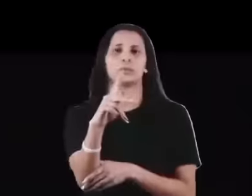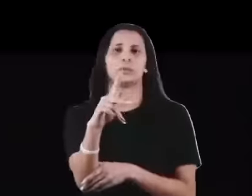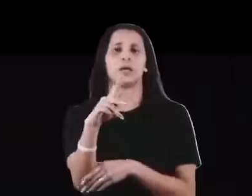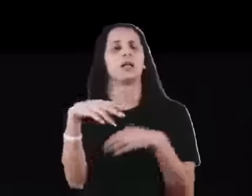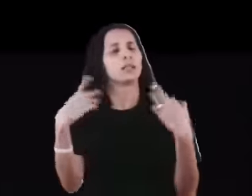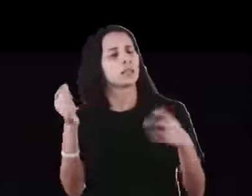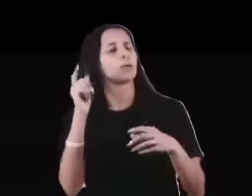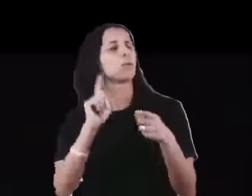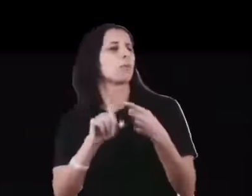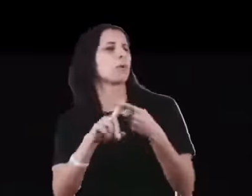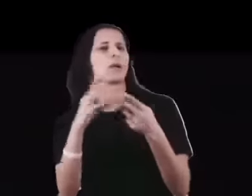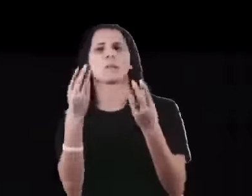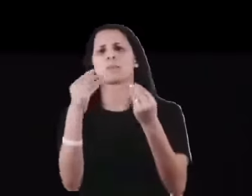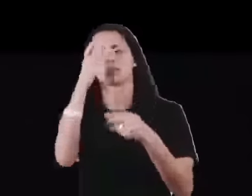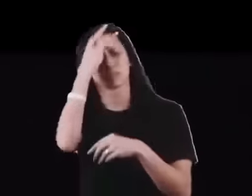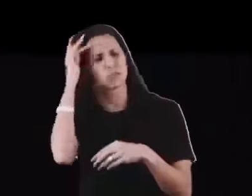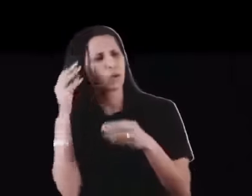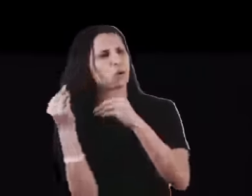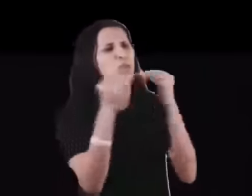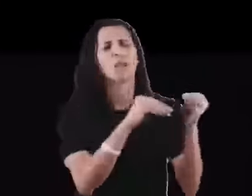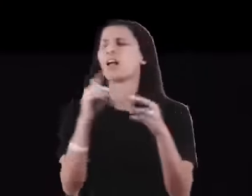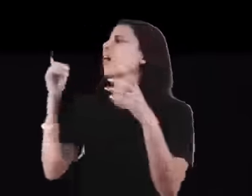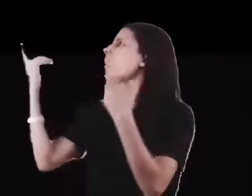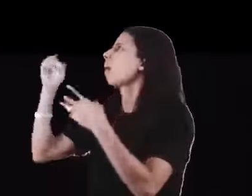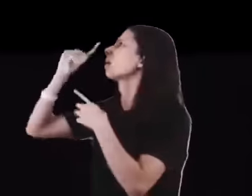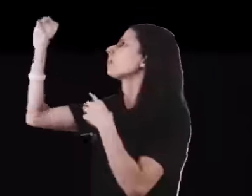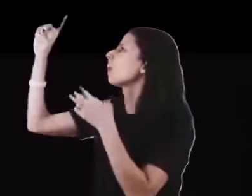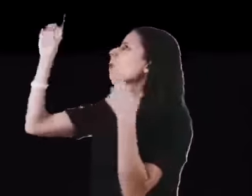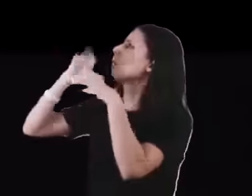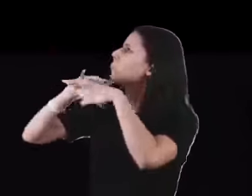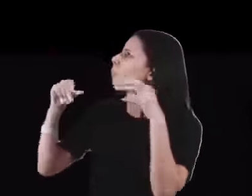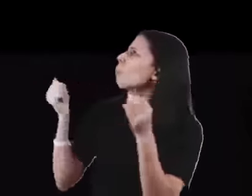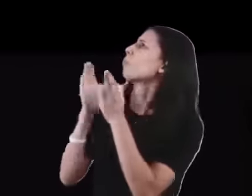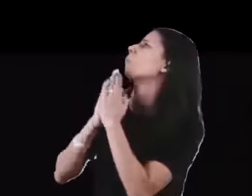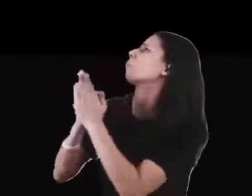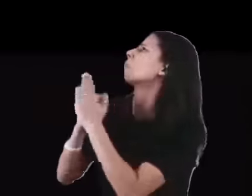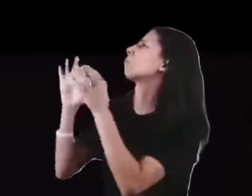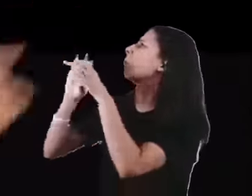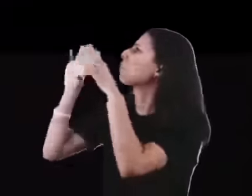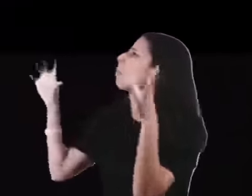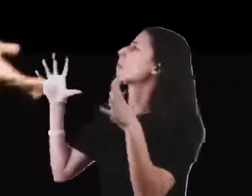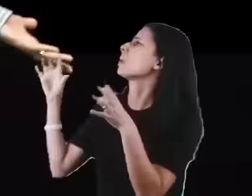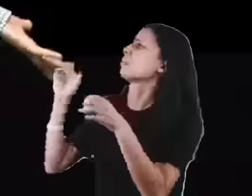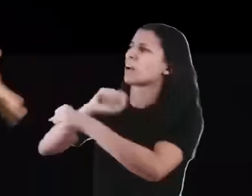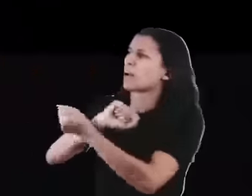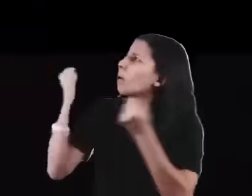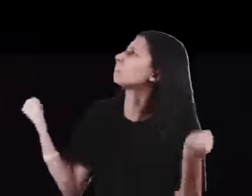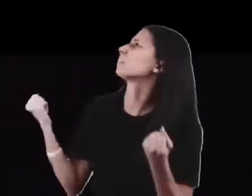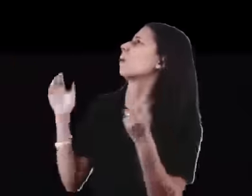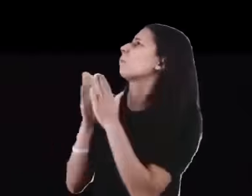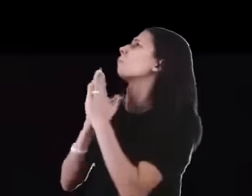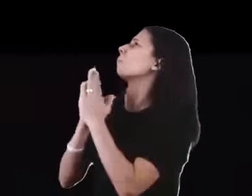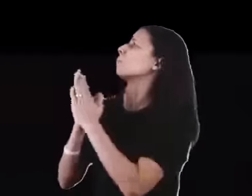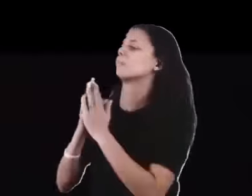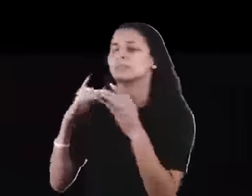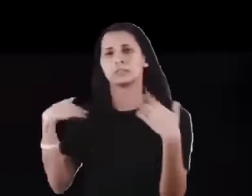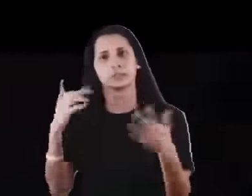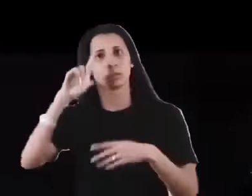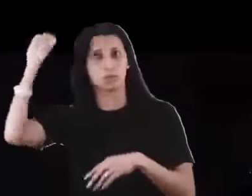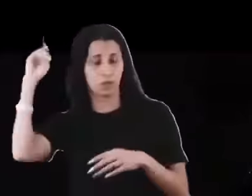ou me cura senhor me livro me liberta quebra mesmo cadeia que tá na escola então fica olhando minha filha